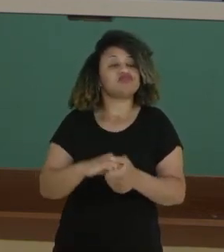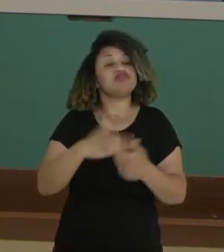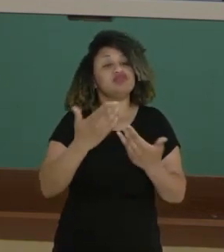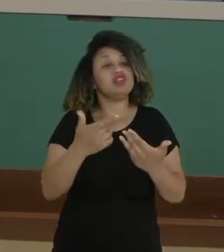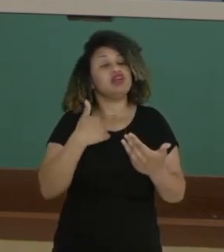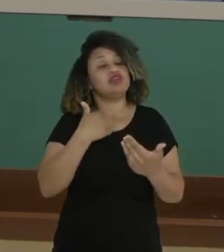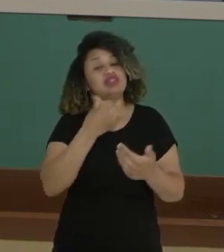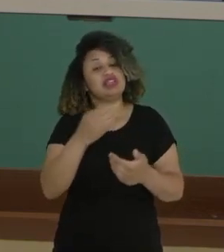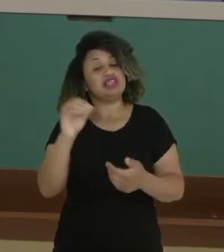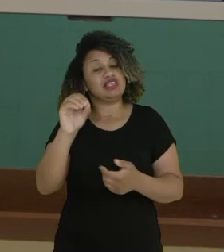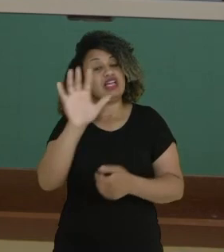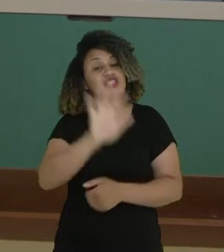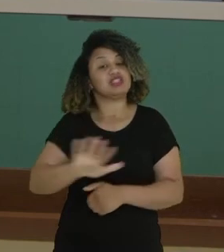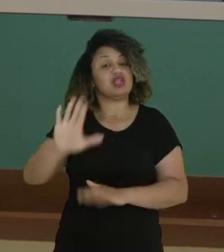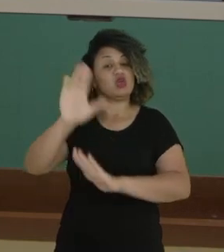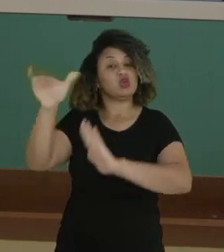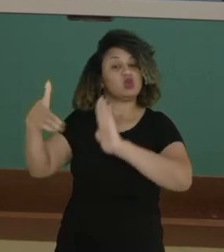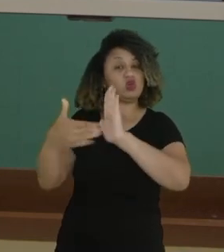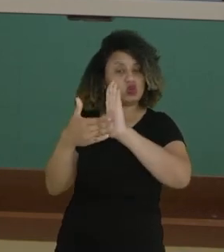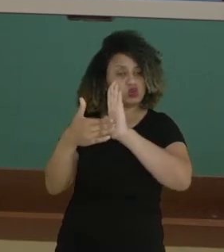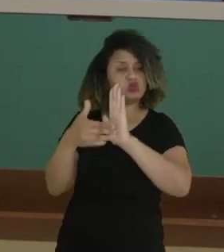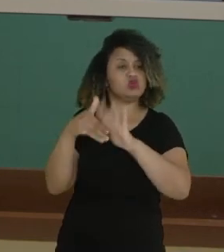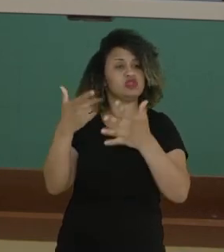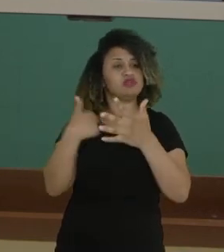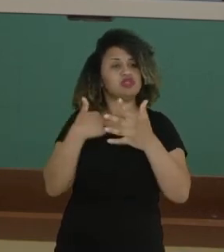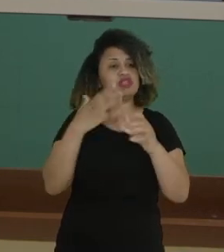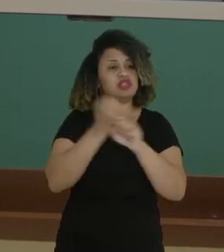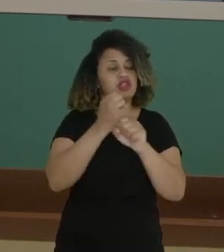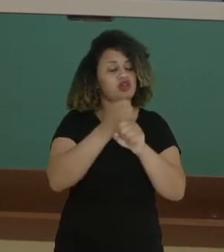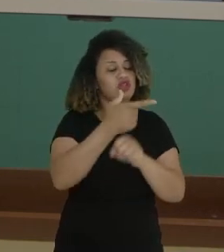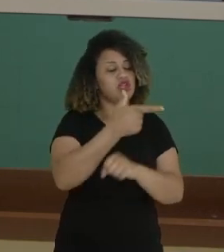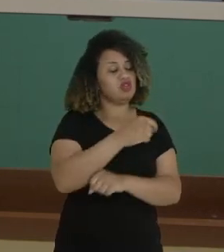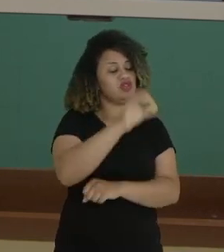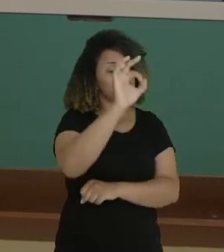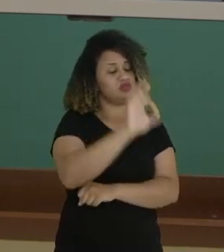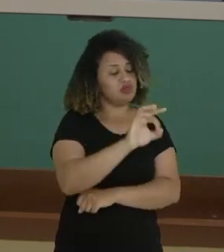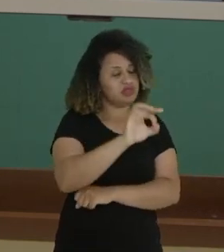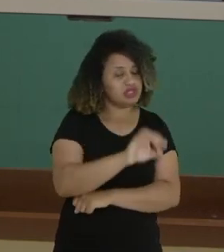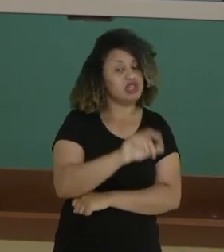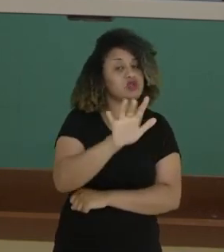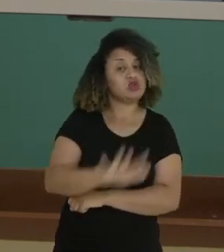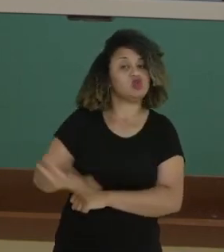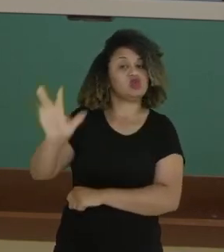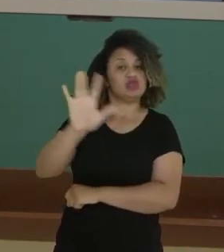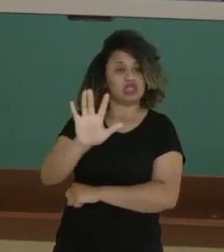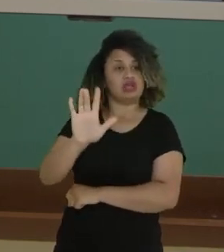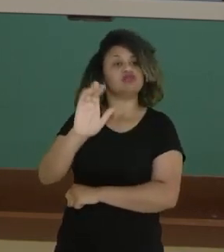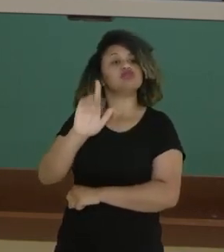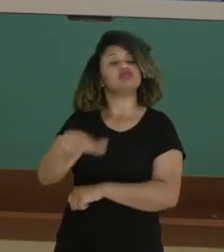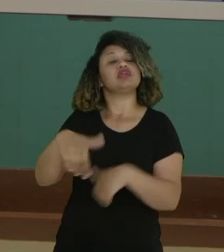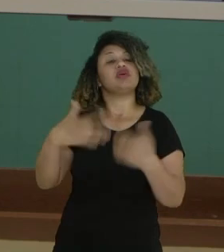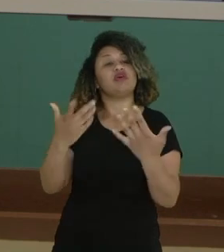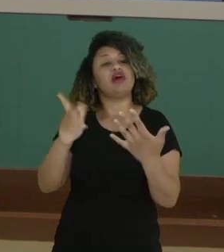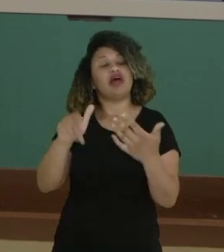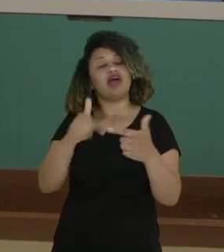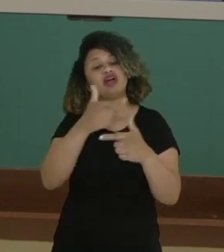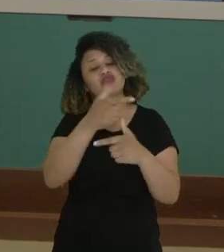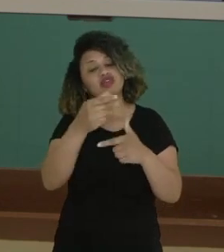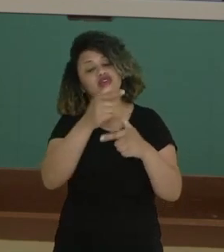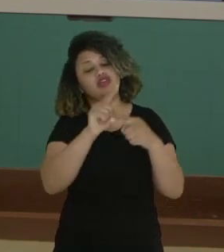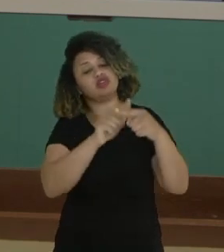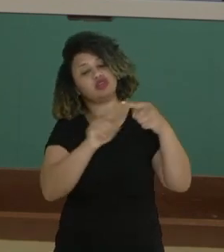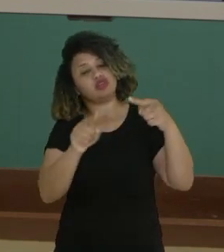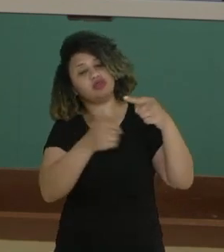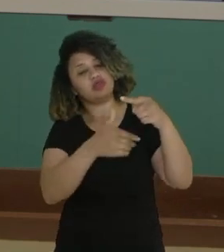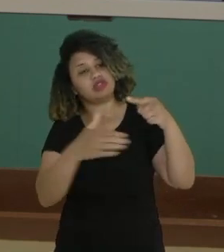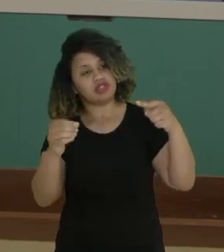60 representa o meu total. Então, eu preciso calcular 20% de 60. 20%, ó, 20